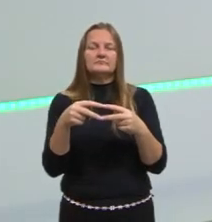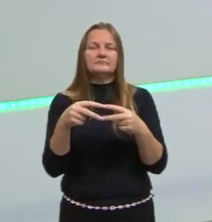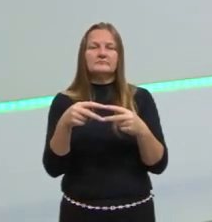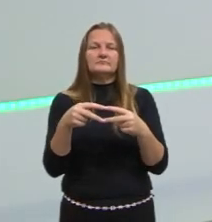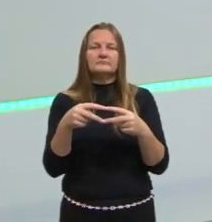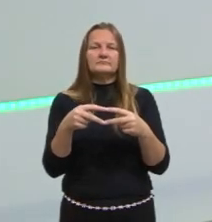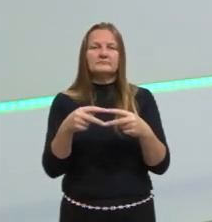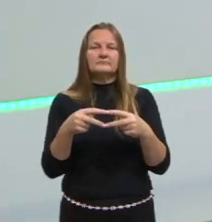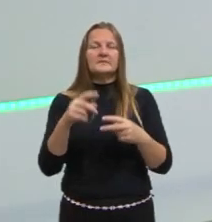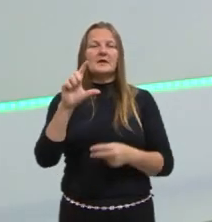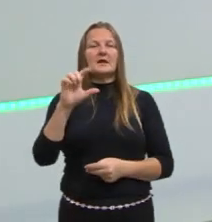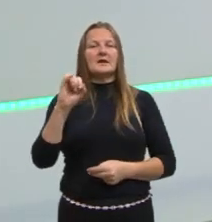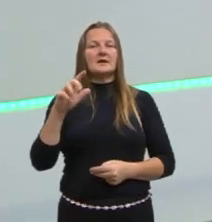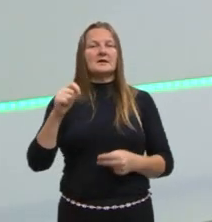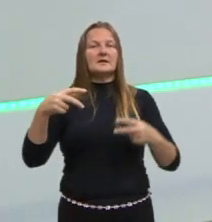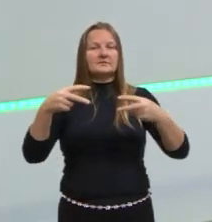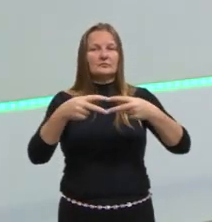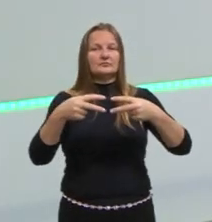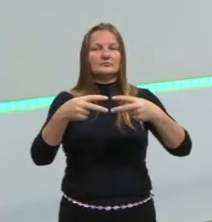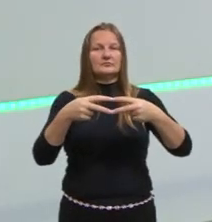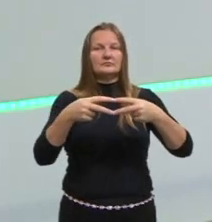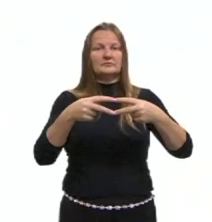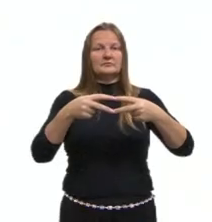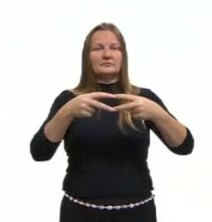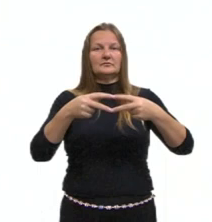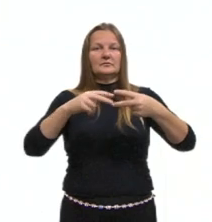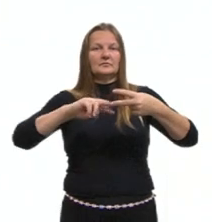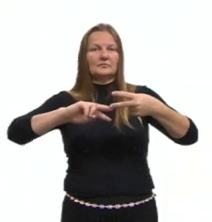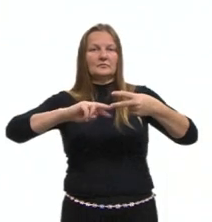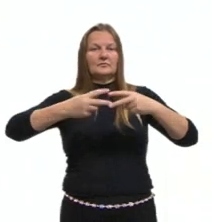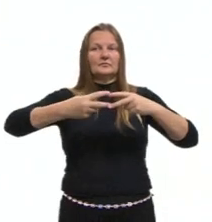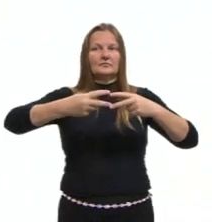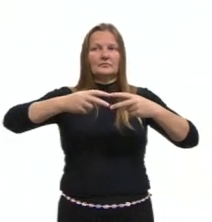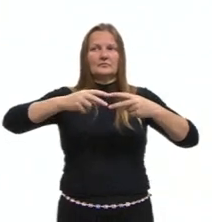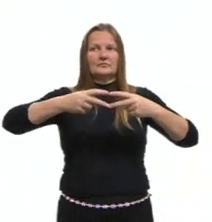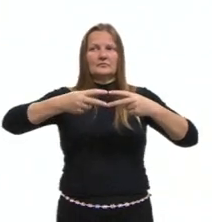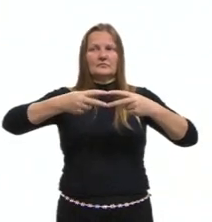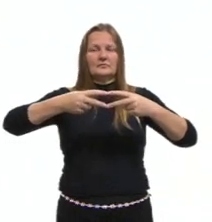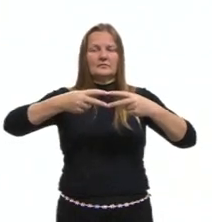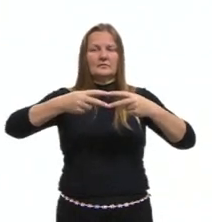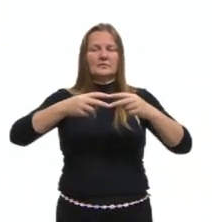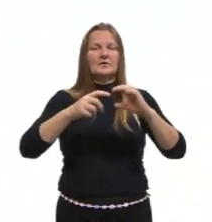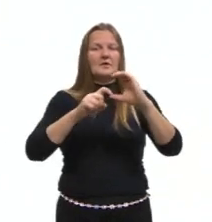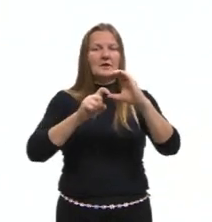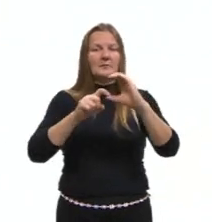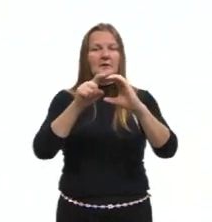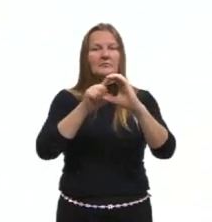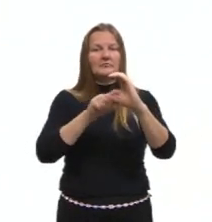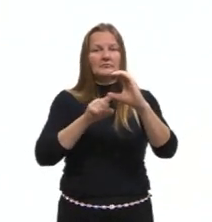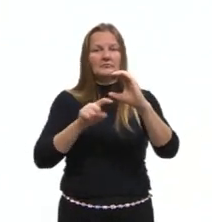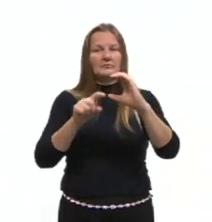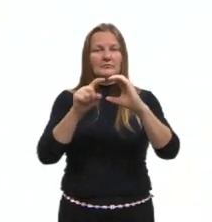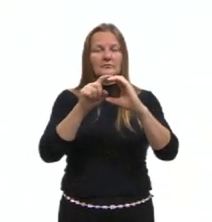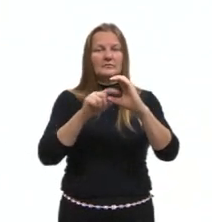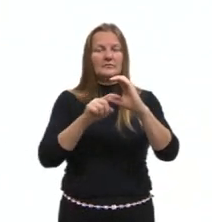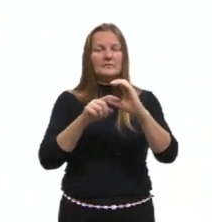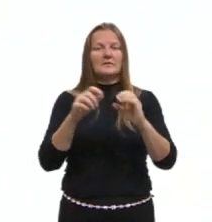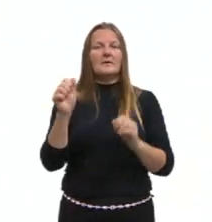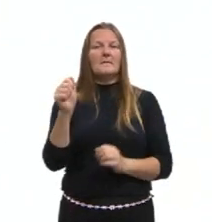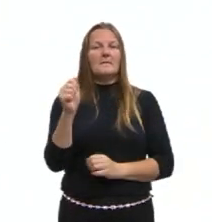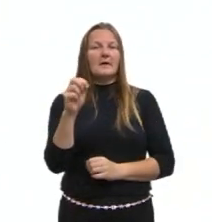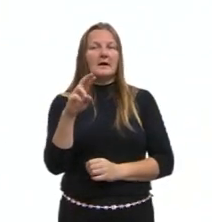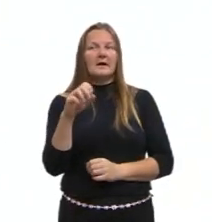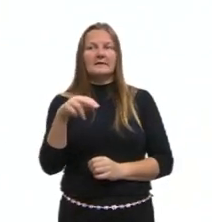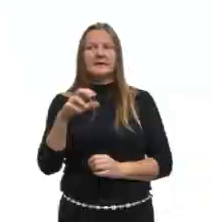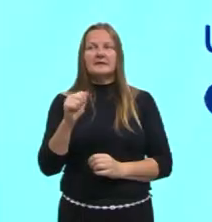são ligações duplas alternadas nós vimos isso quando estudamos os anéis eramáticos Então quem são